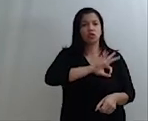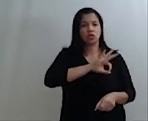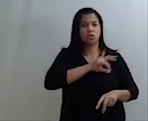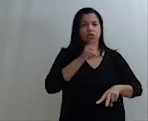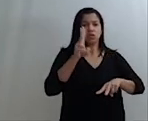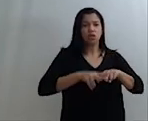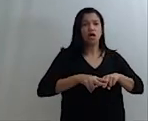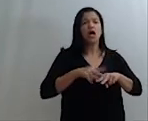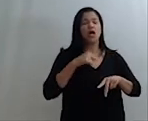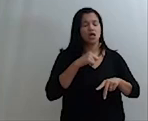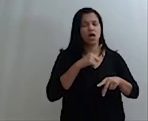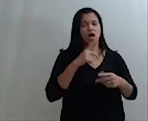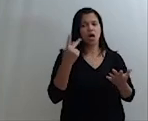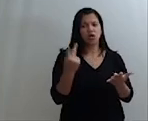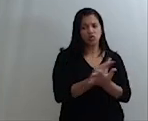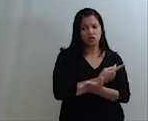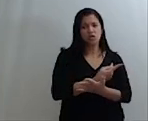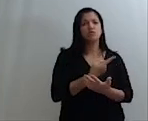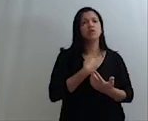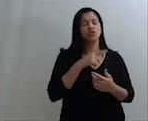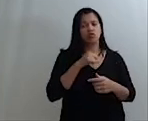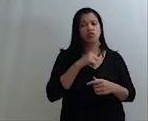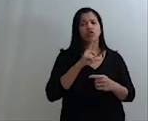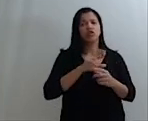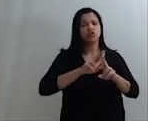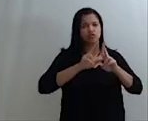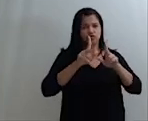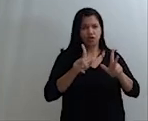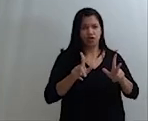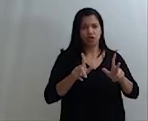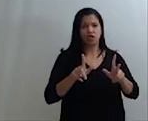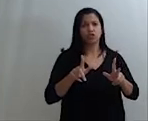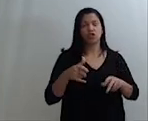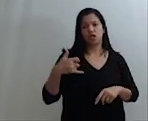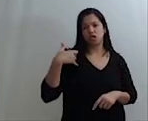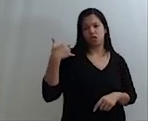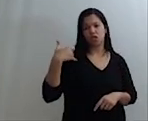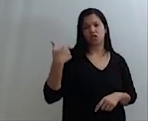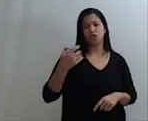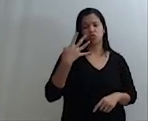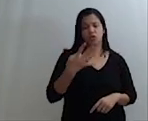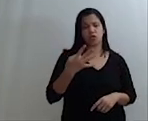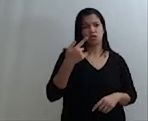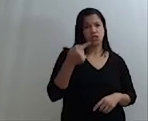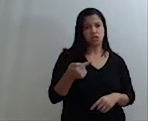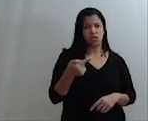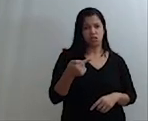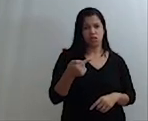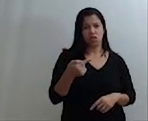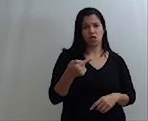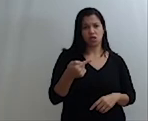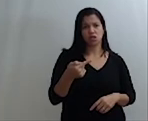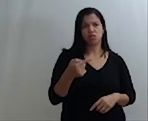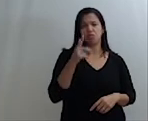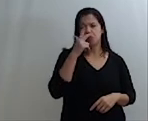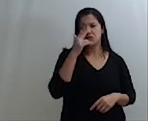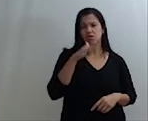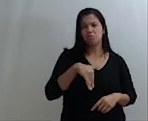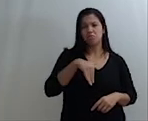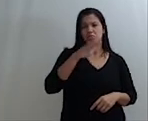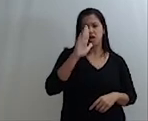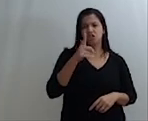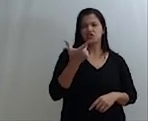diversas e peculiares alguém que chega aos 47 anos de idade com mais de 20 anos como